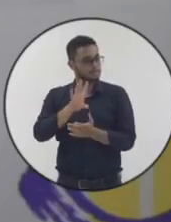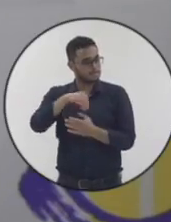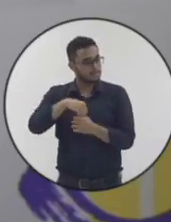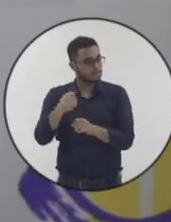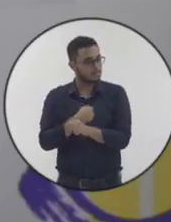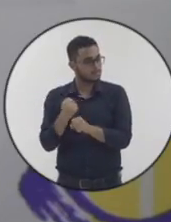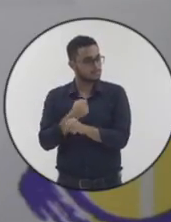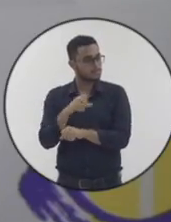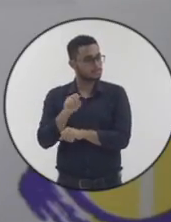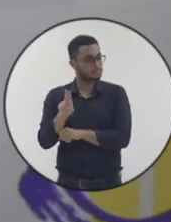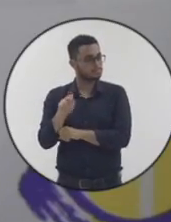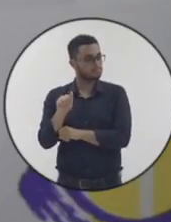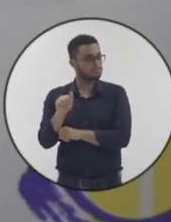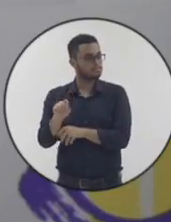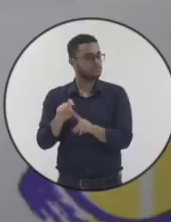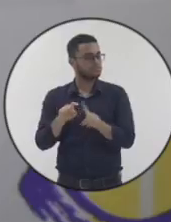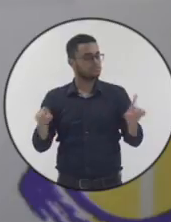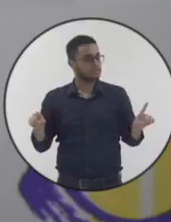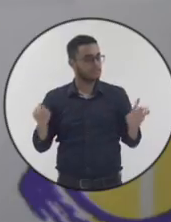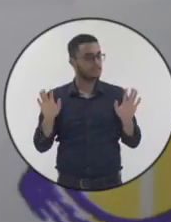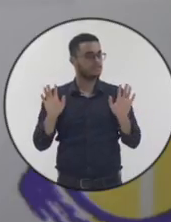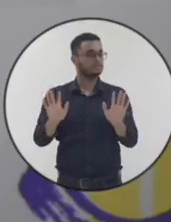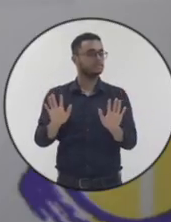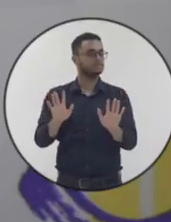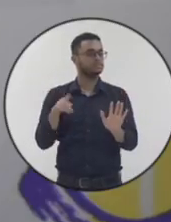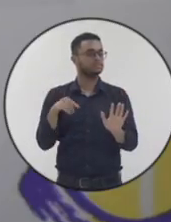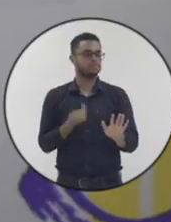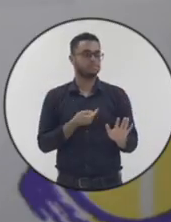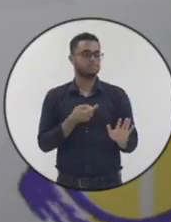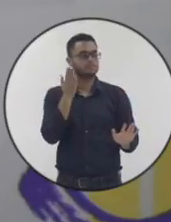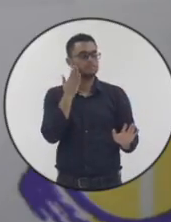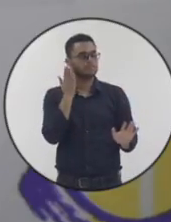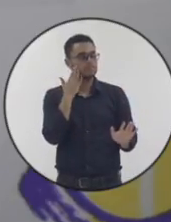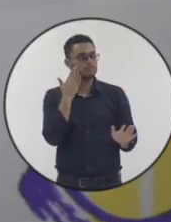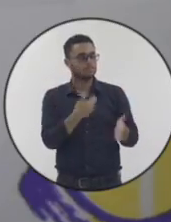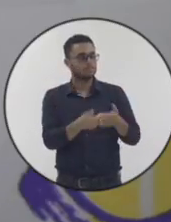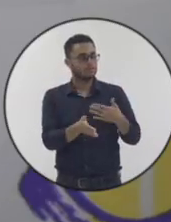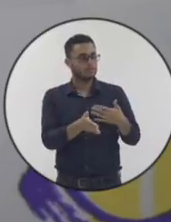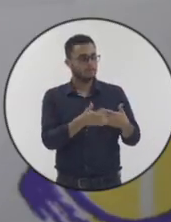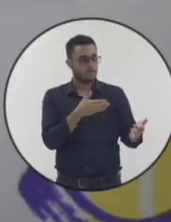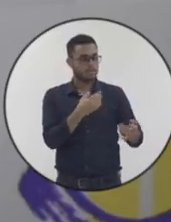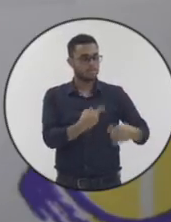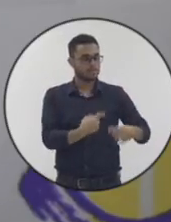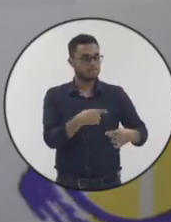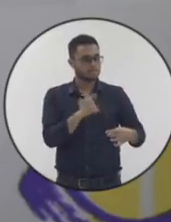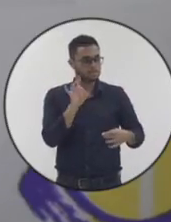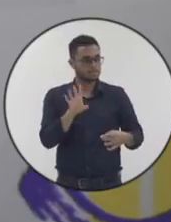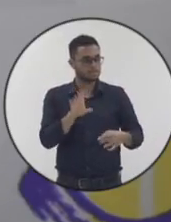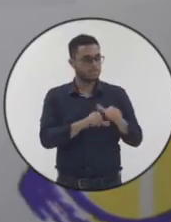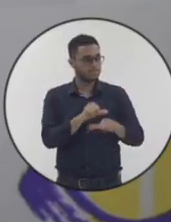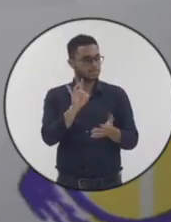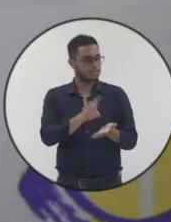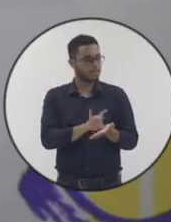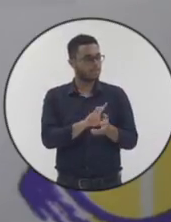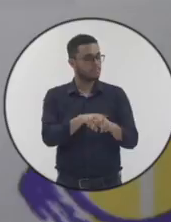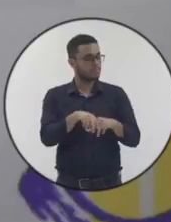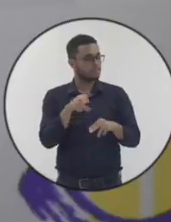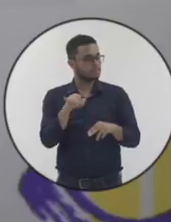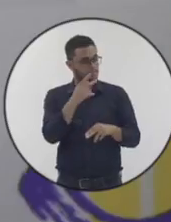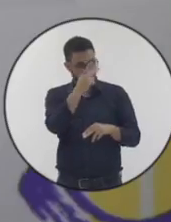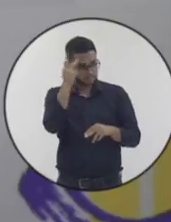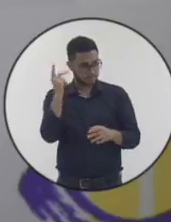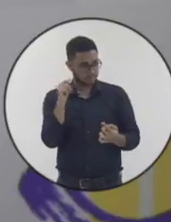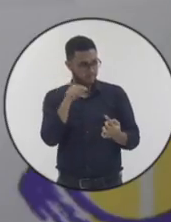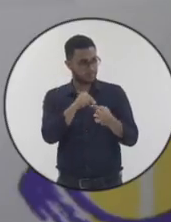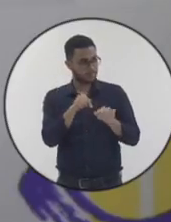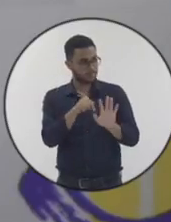SUAS. Mas, contudo, como a gente sabe que qualquer política só ganha materialidade a partir do sujeito que está na ponta, pode